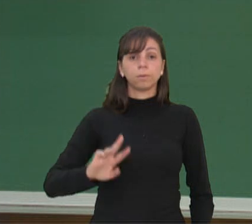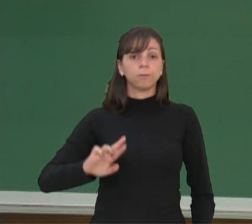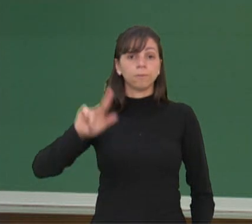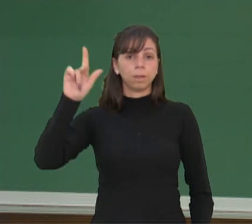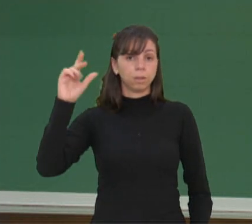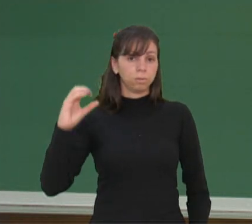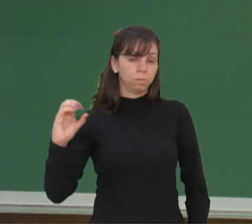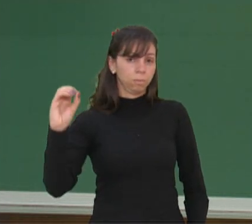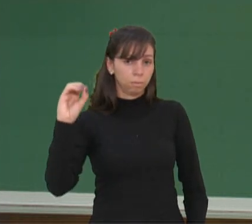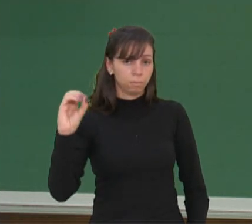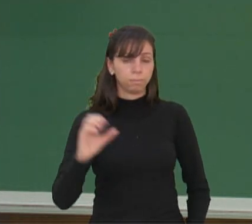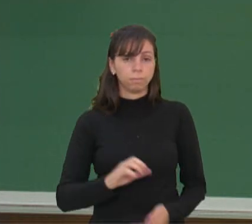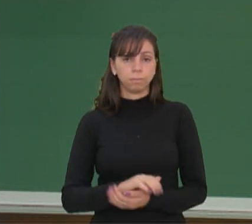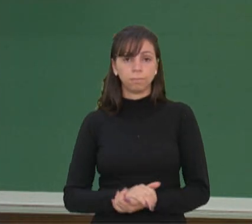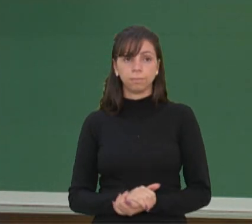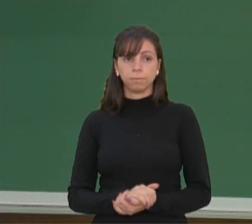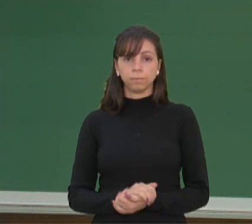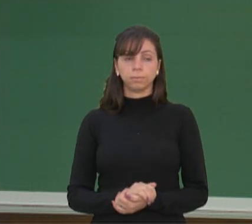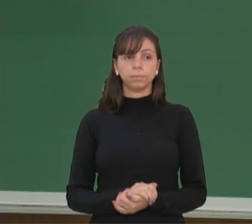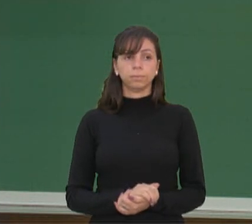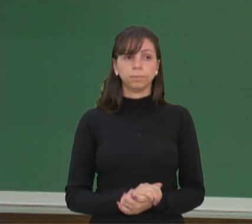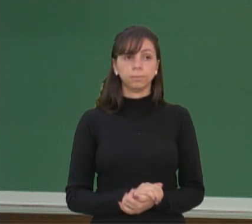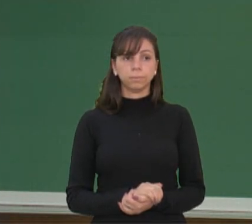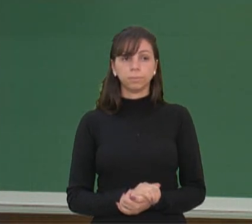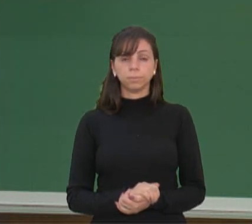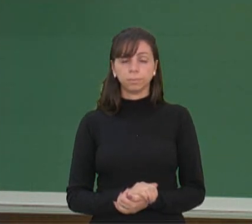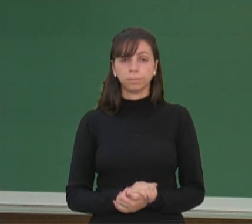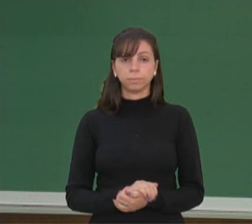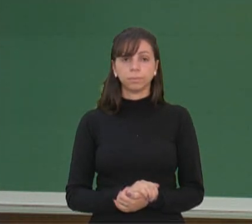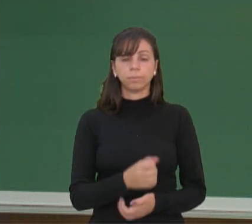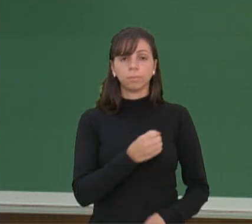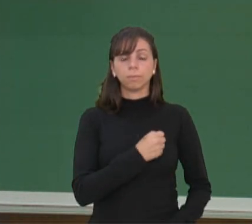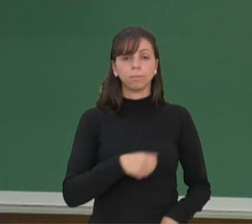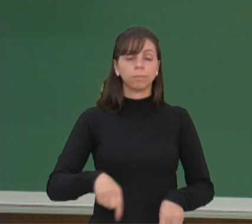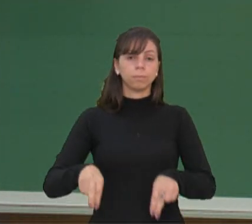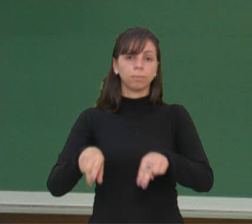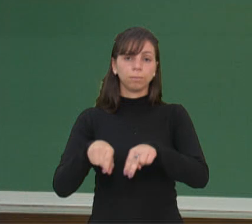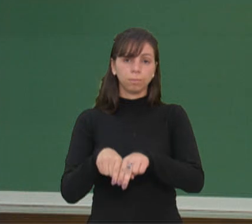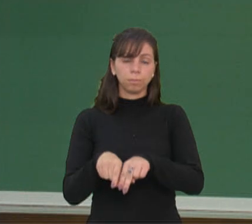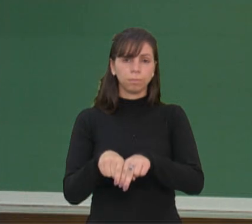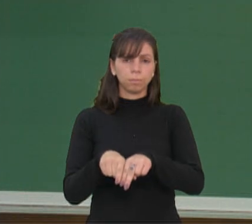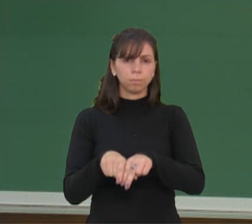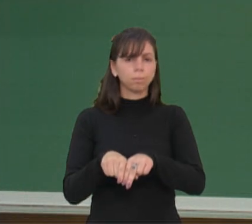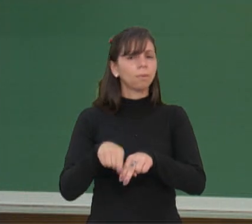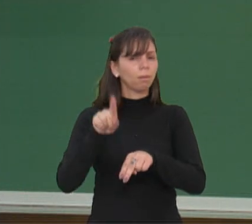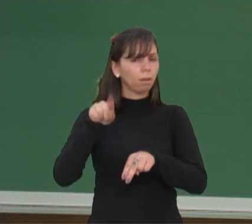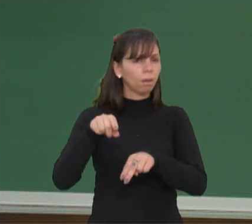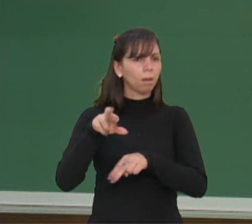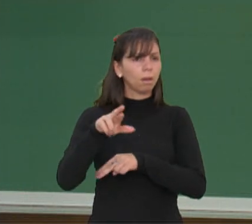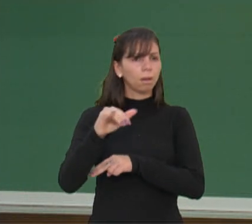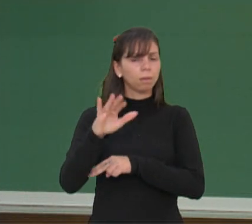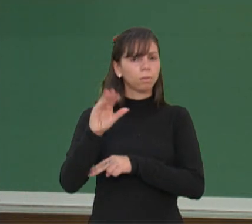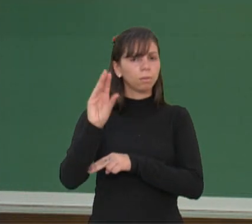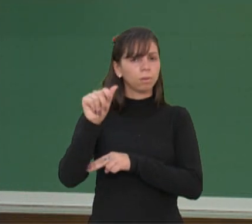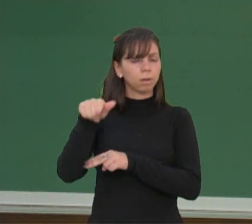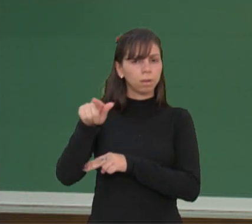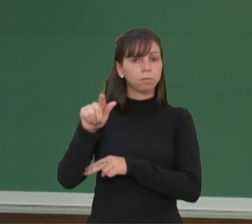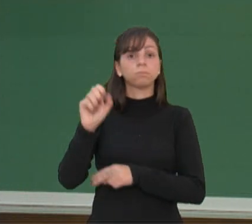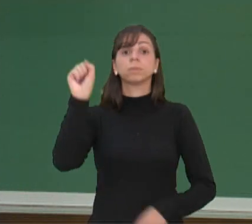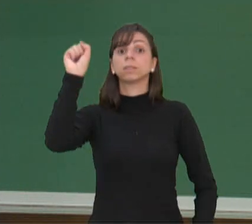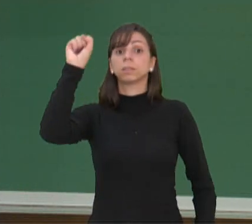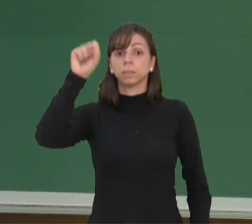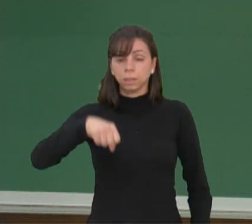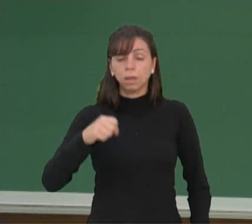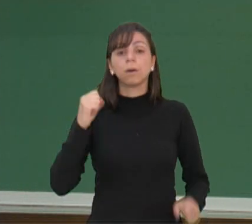0. Tá bom? Então, aqui, os números naturais, eles são racionais? Sim, porque eles podem ser